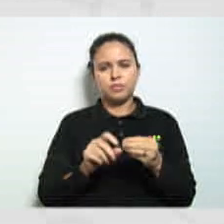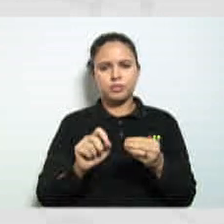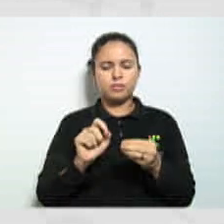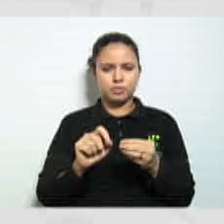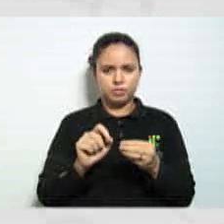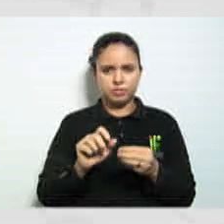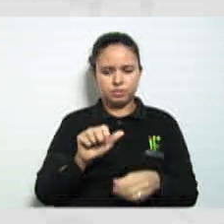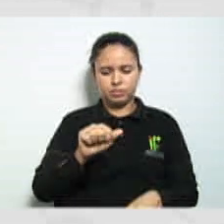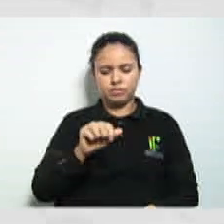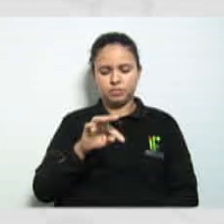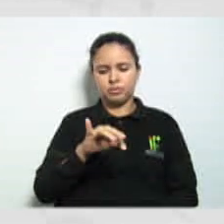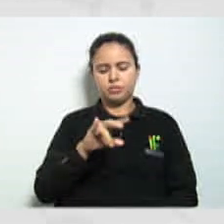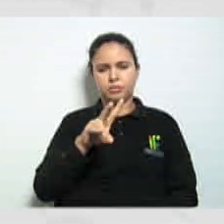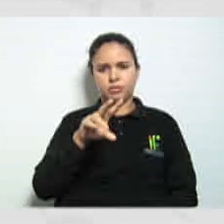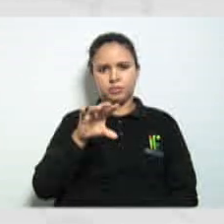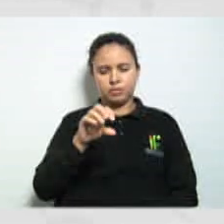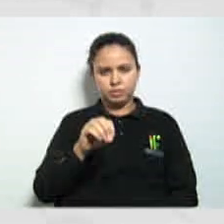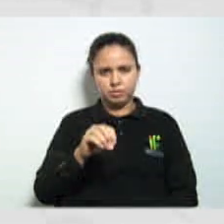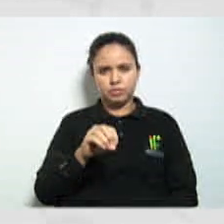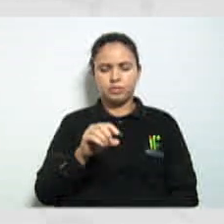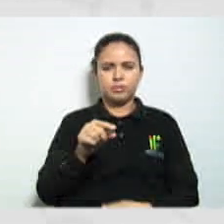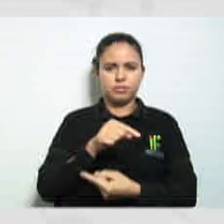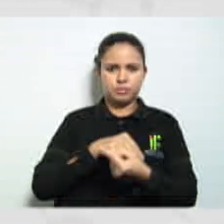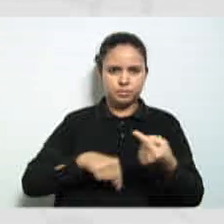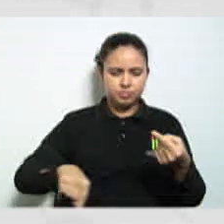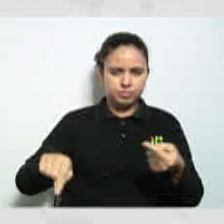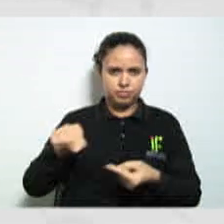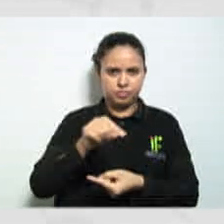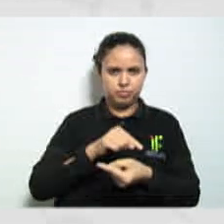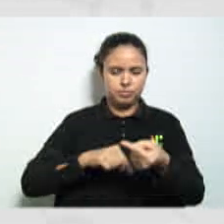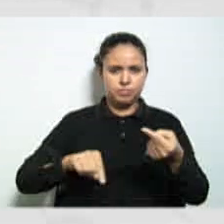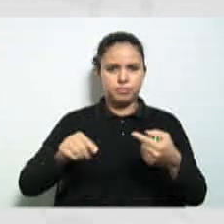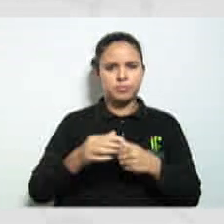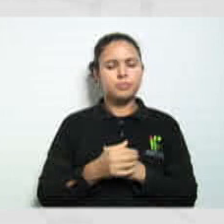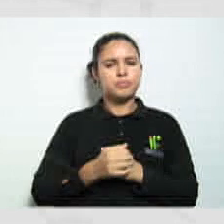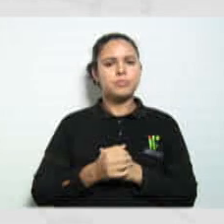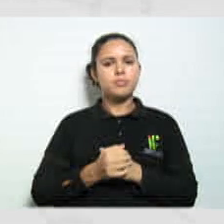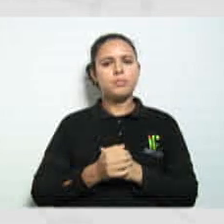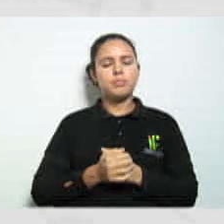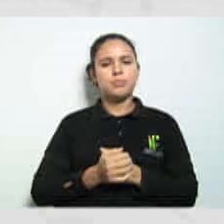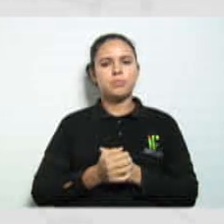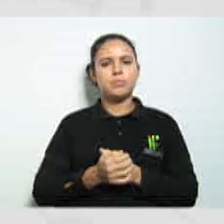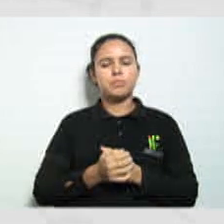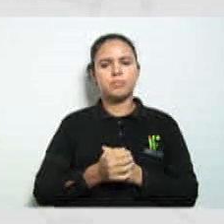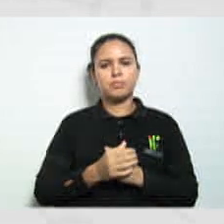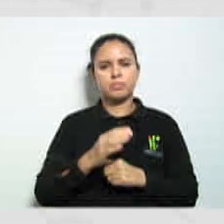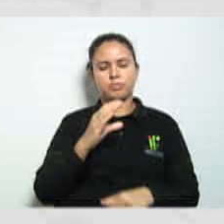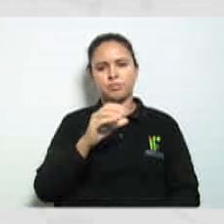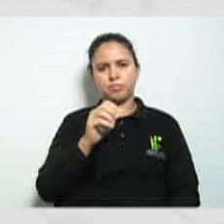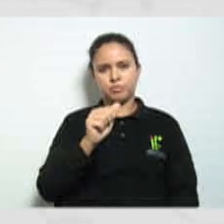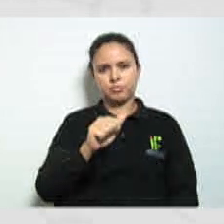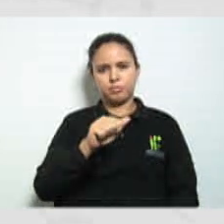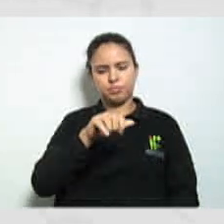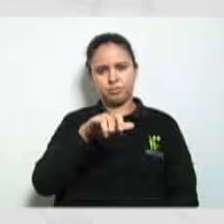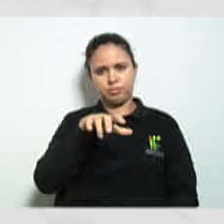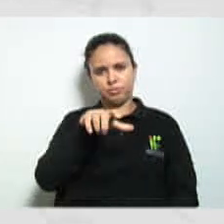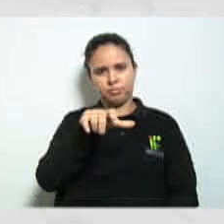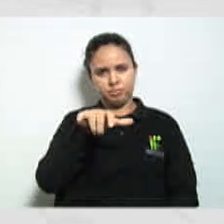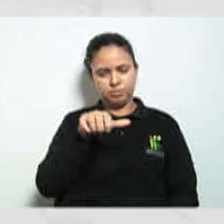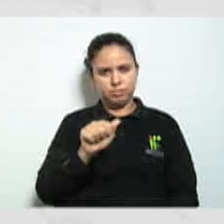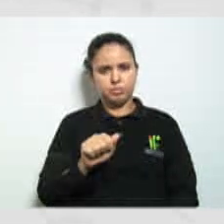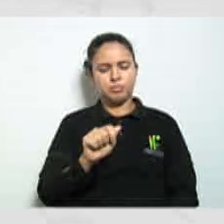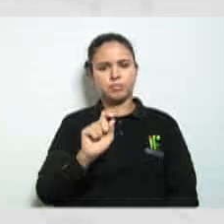O caixa, ele faz, só por conta da palavrinha caixa, ele faz parte do ativo